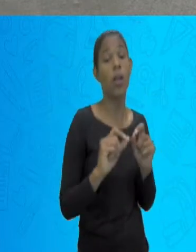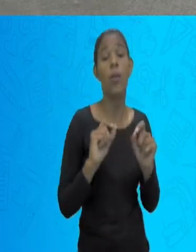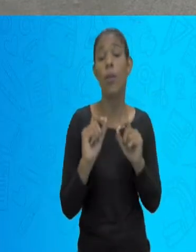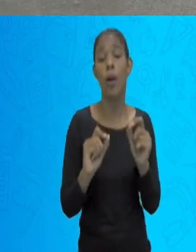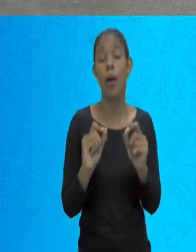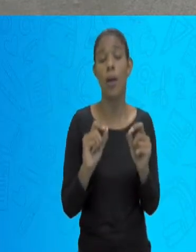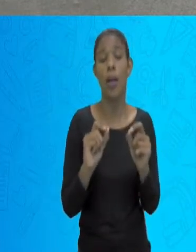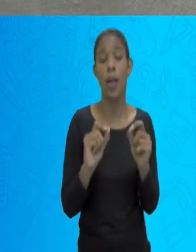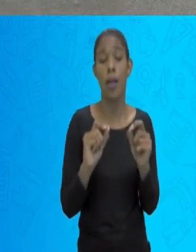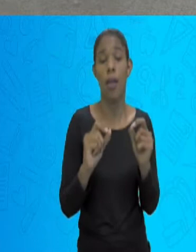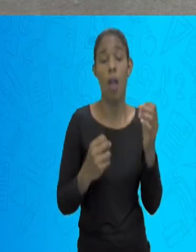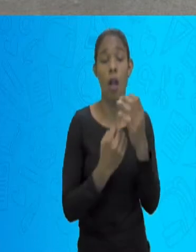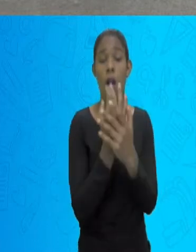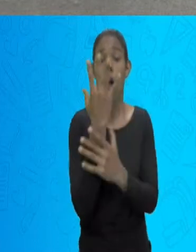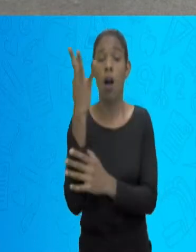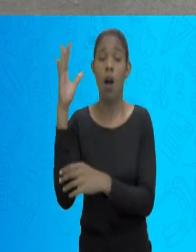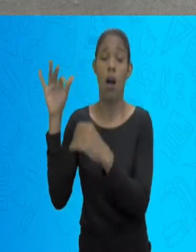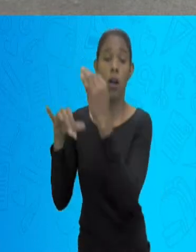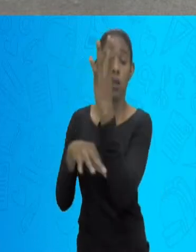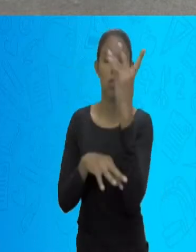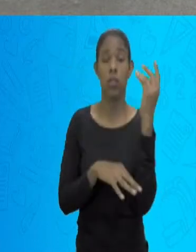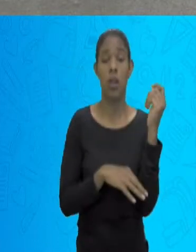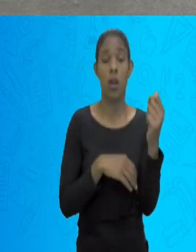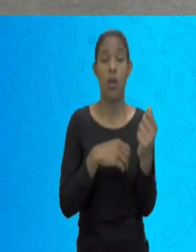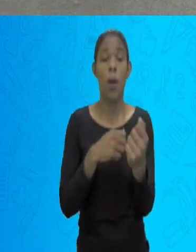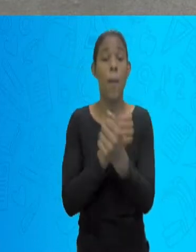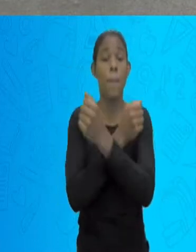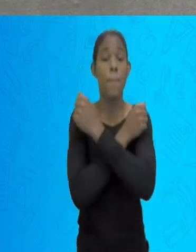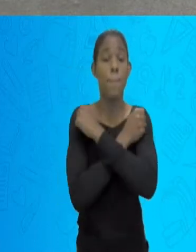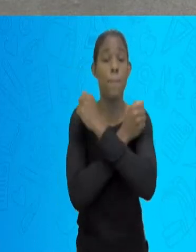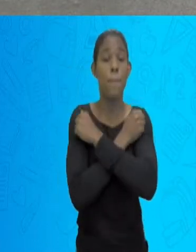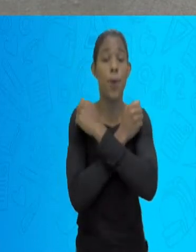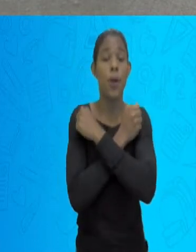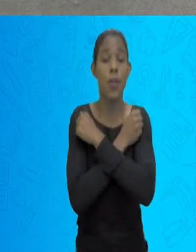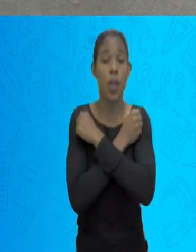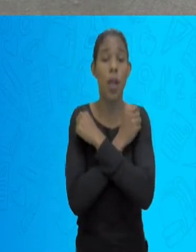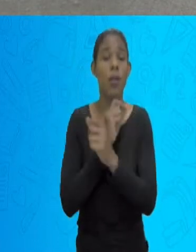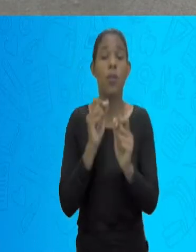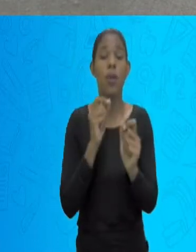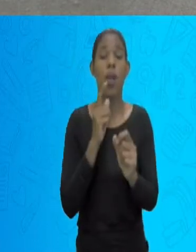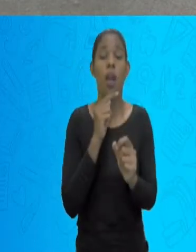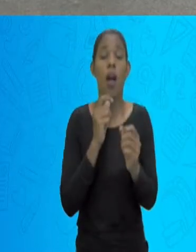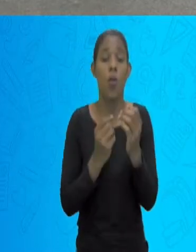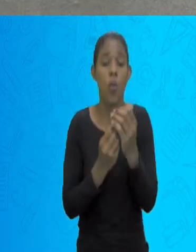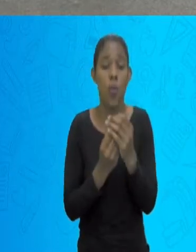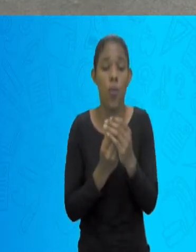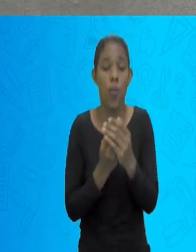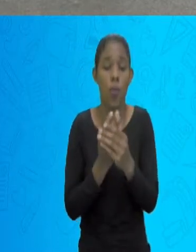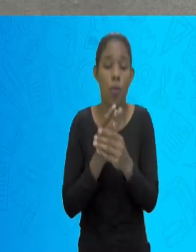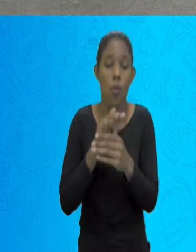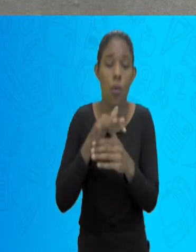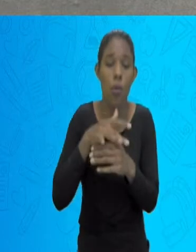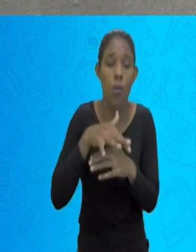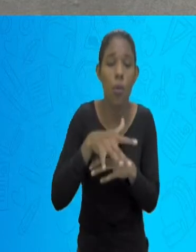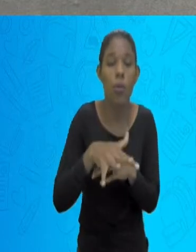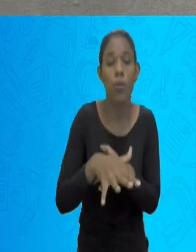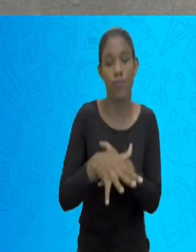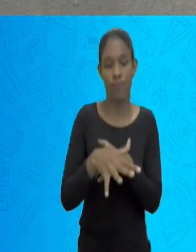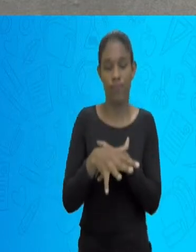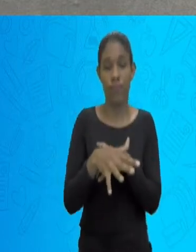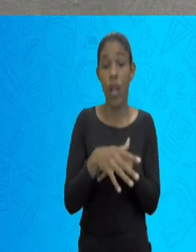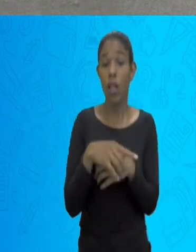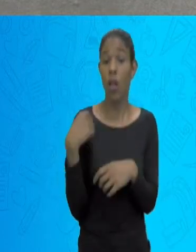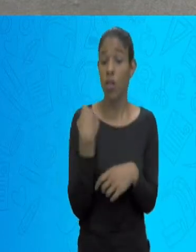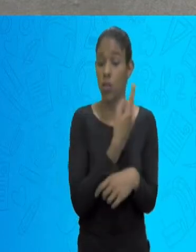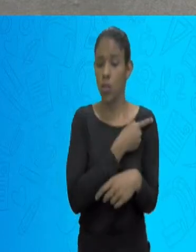água da nascente ou da própria cachoeira. Então, se observarmos e analisarmos, são todas